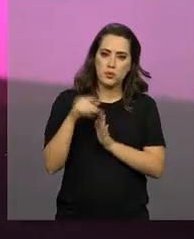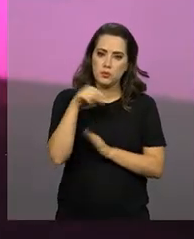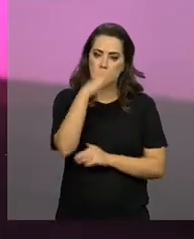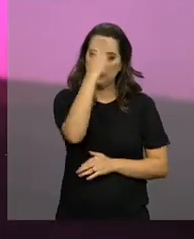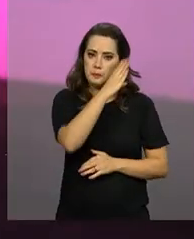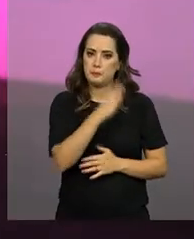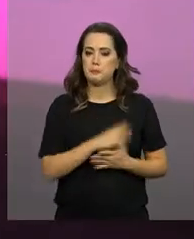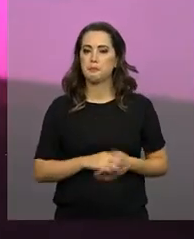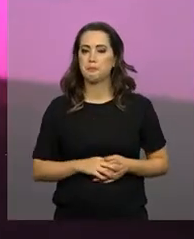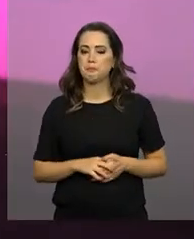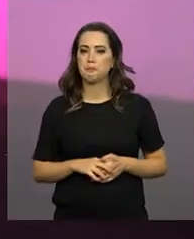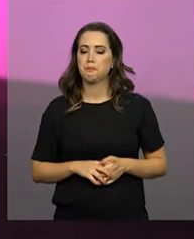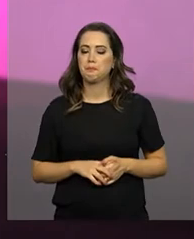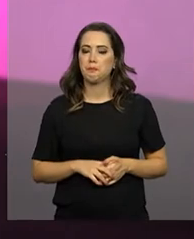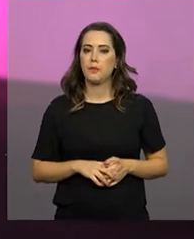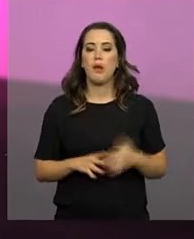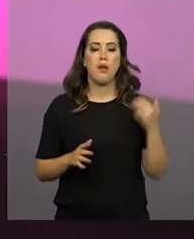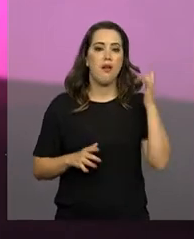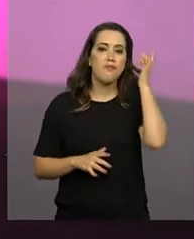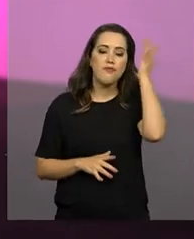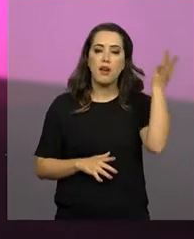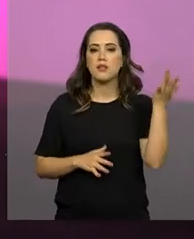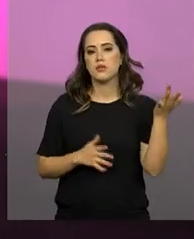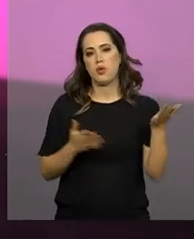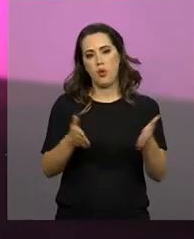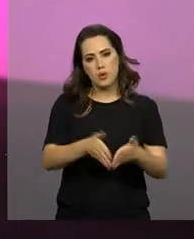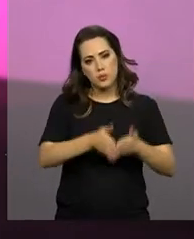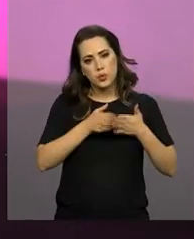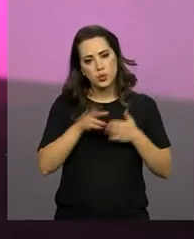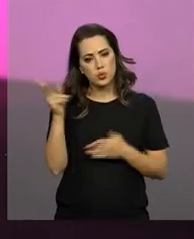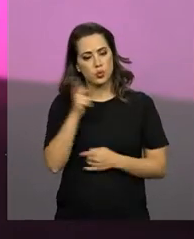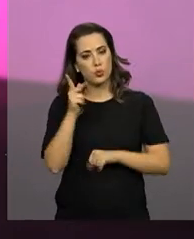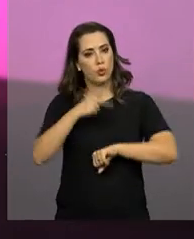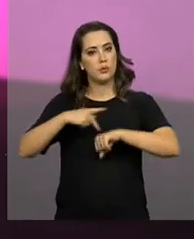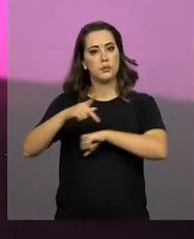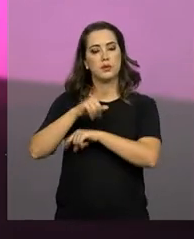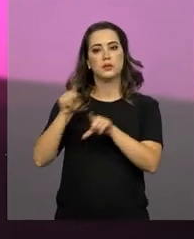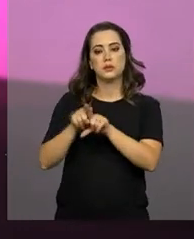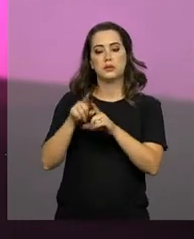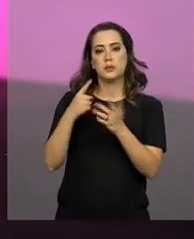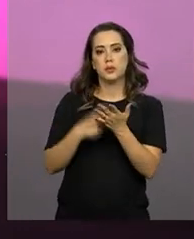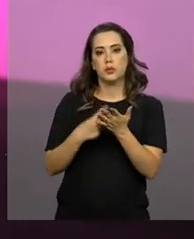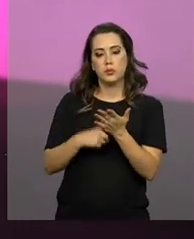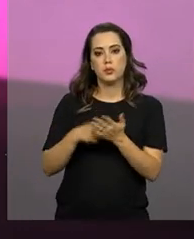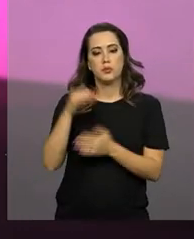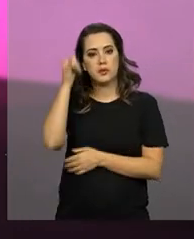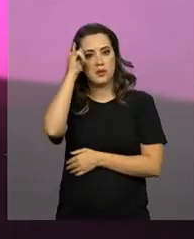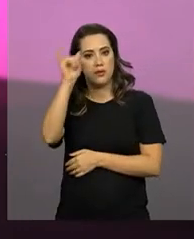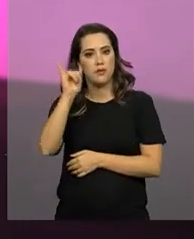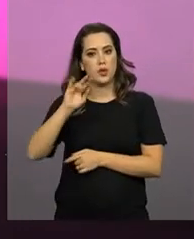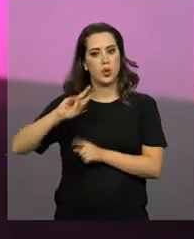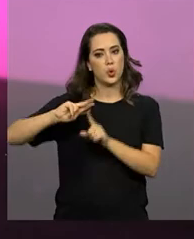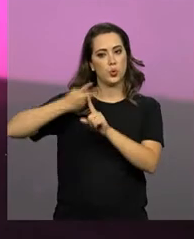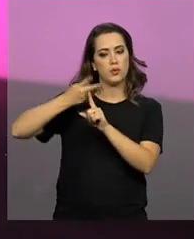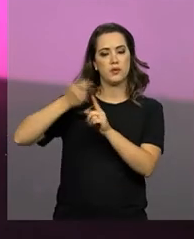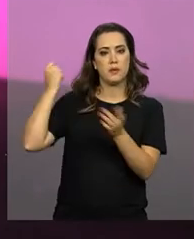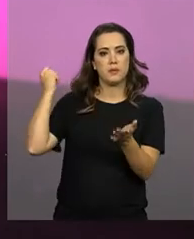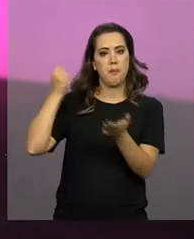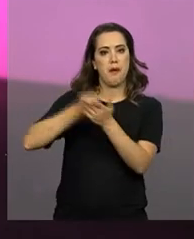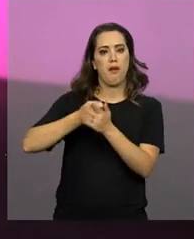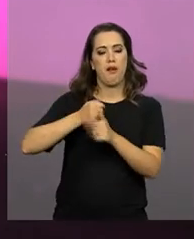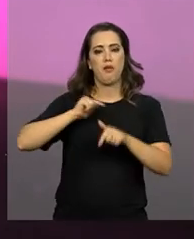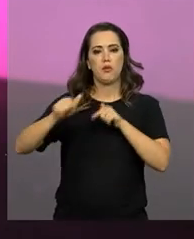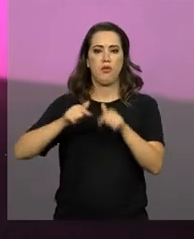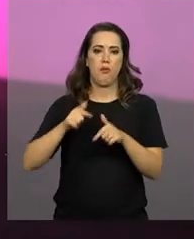Além de facilitar o pedido dos benefícios, o acordo também vai evitar a dupla tributação na Previdência Social